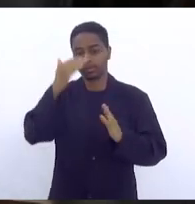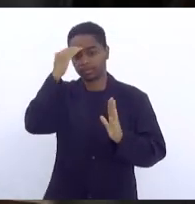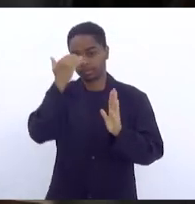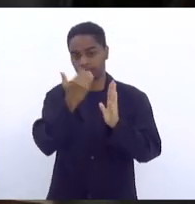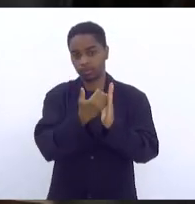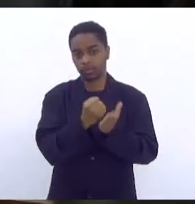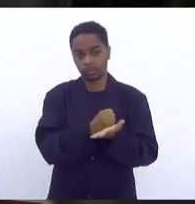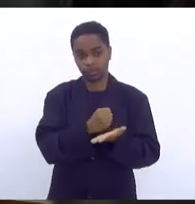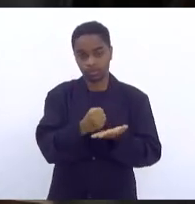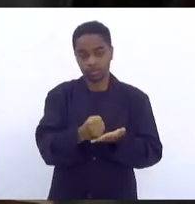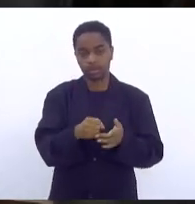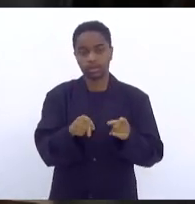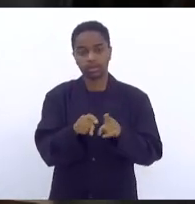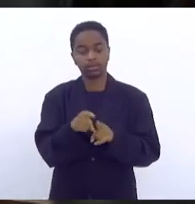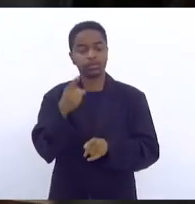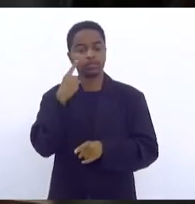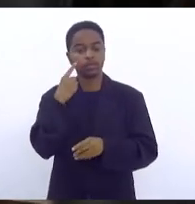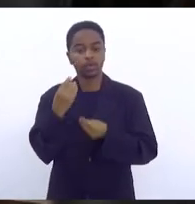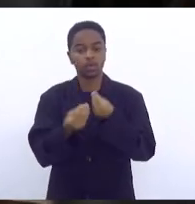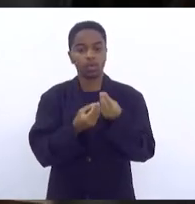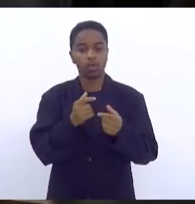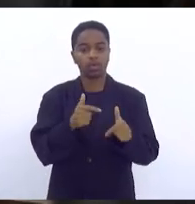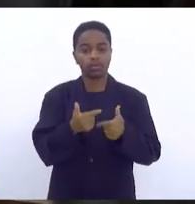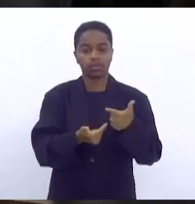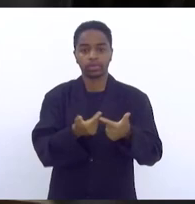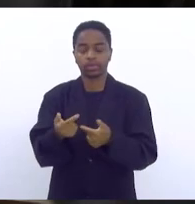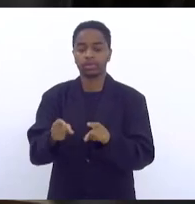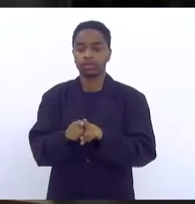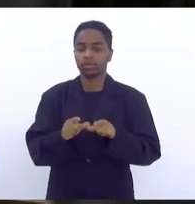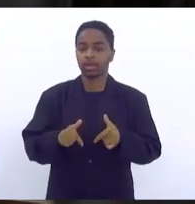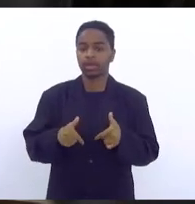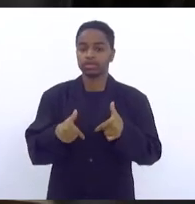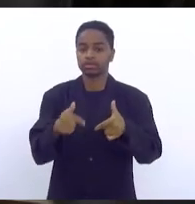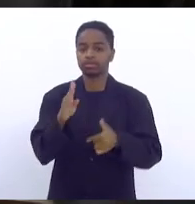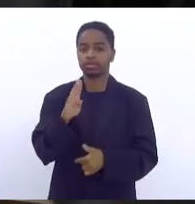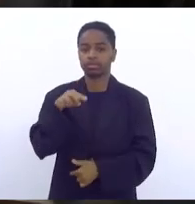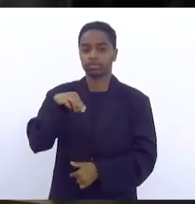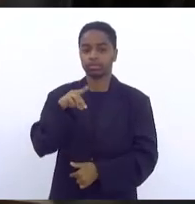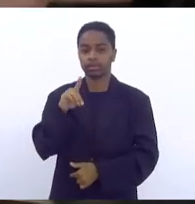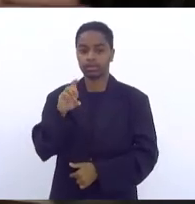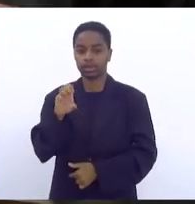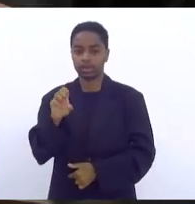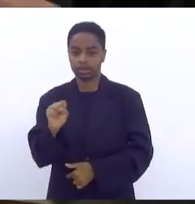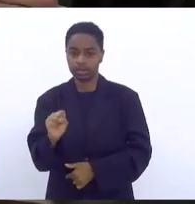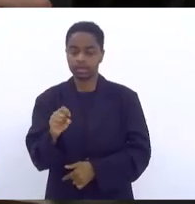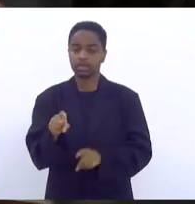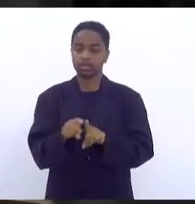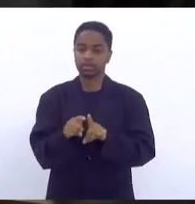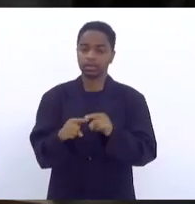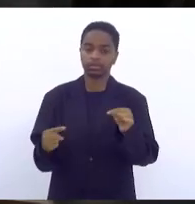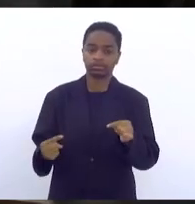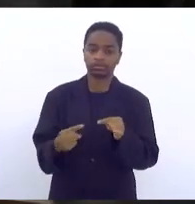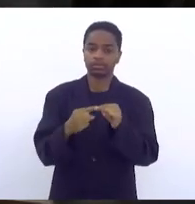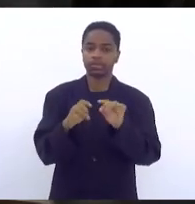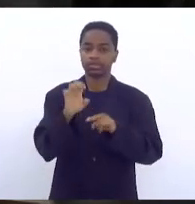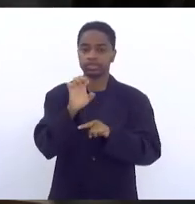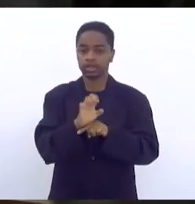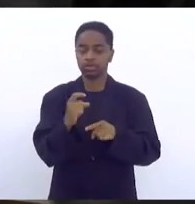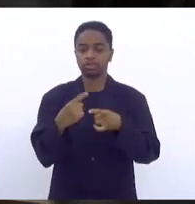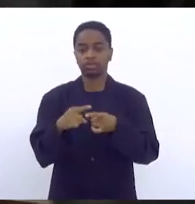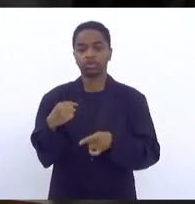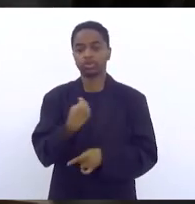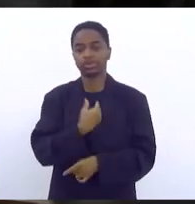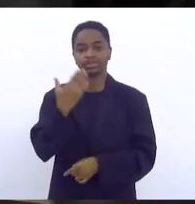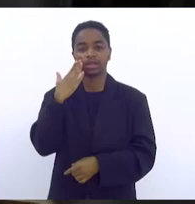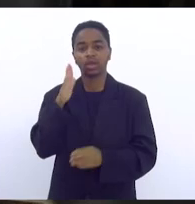de de observar os serviços e a atuação do BNDS ela também é estatutária a gente sabe muito bem qual é a